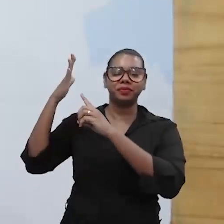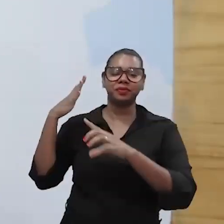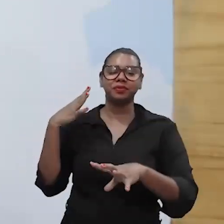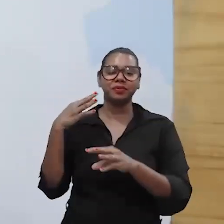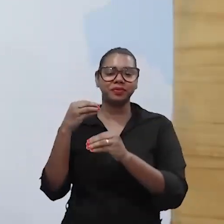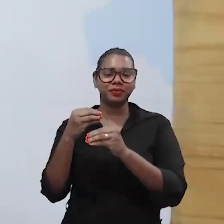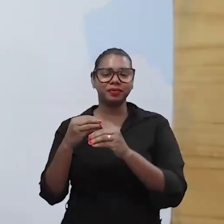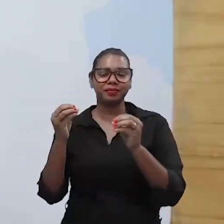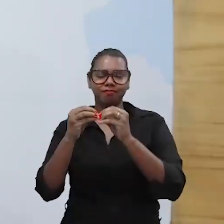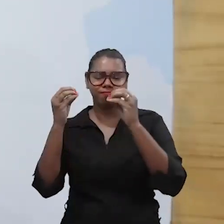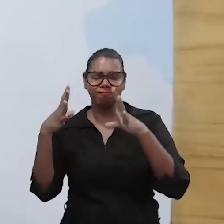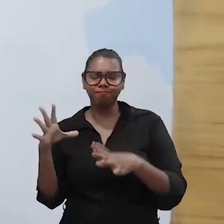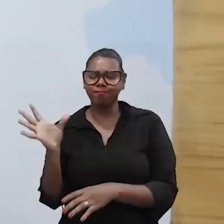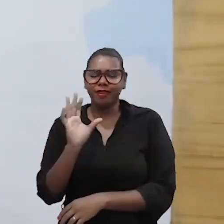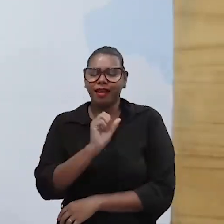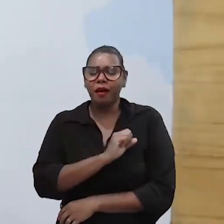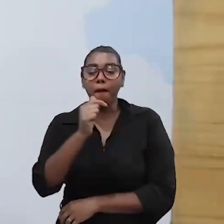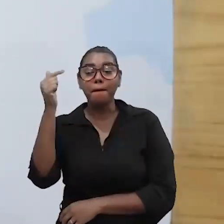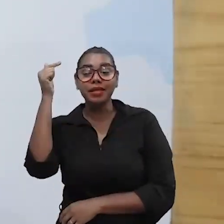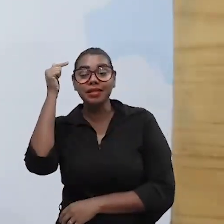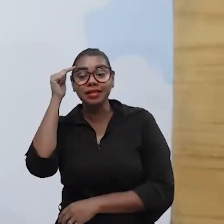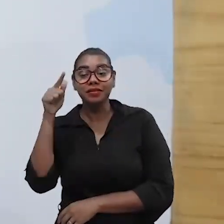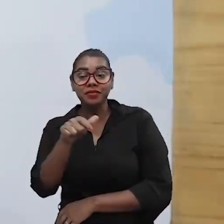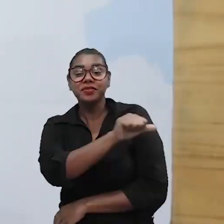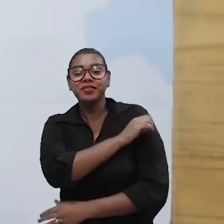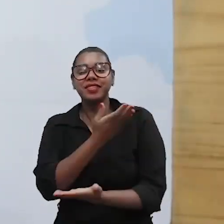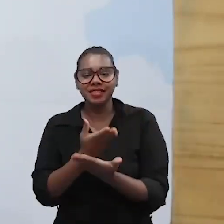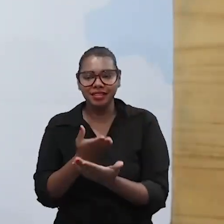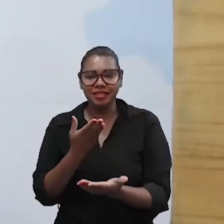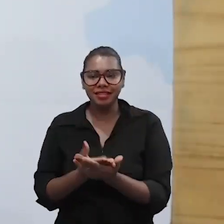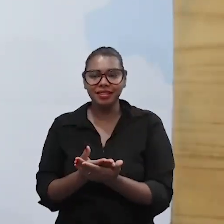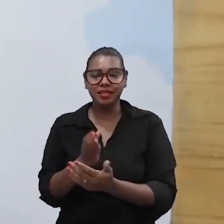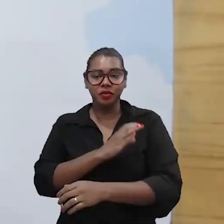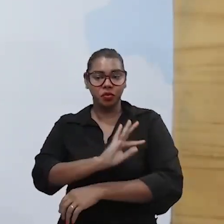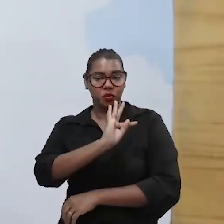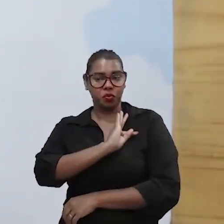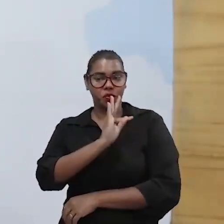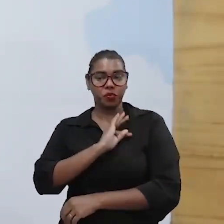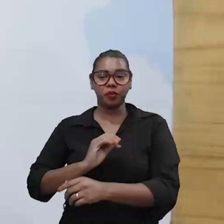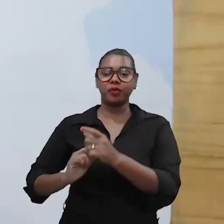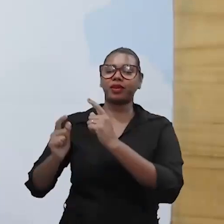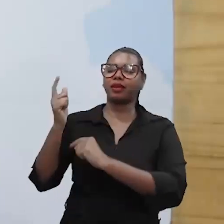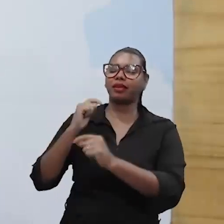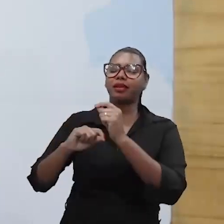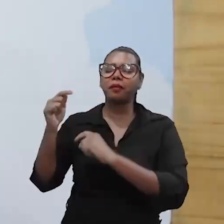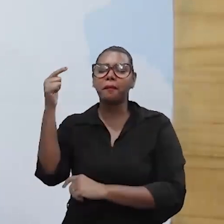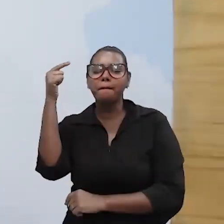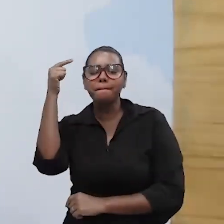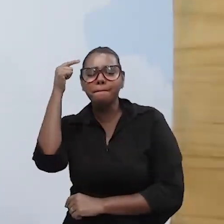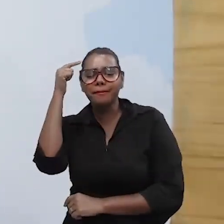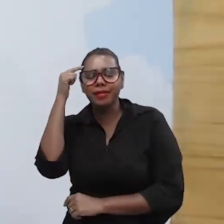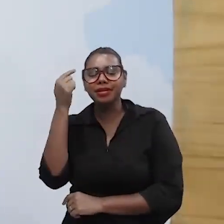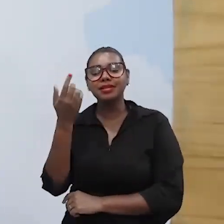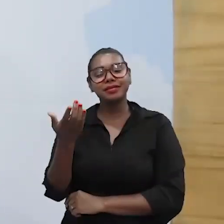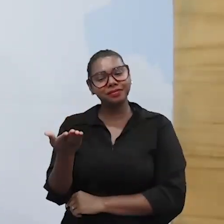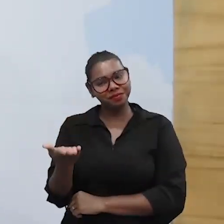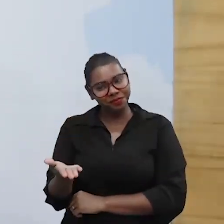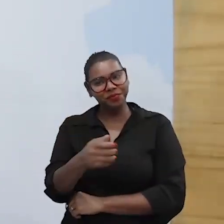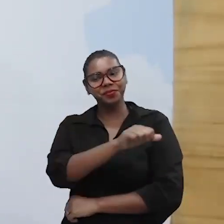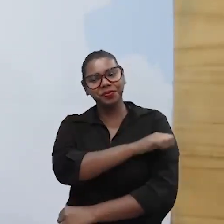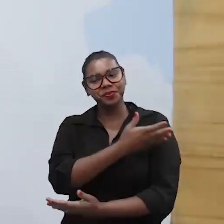né? Ele foi criado com muito carinho, pensando em você, que é aluno do curso técnico em administração, pensando em você,